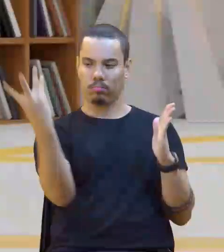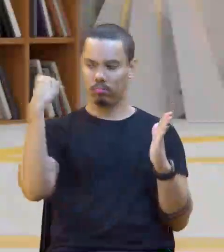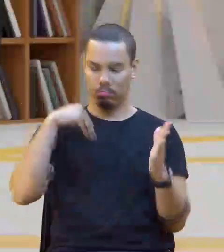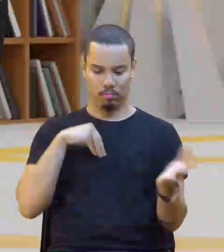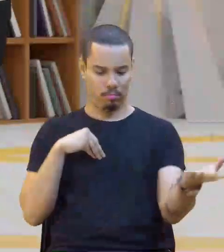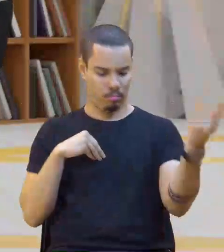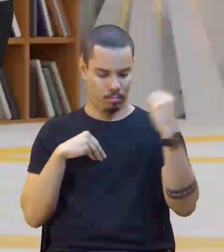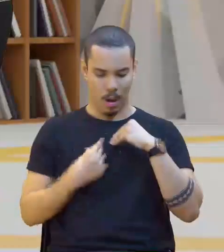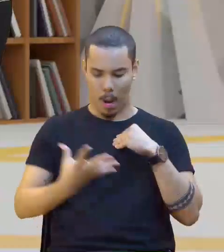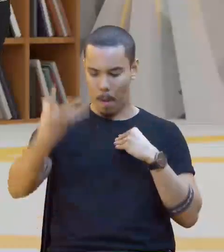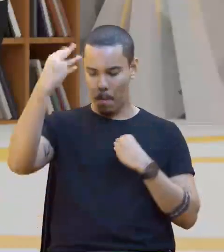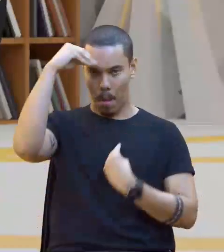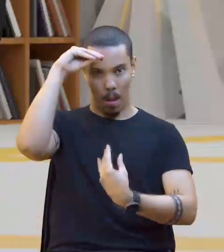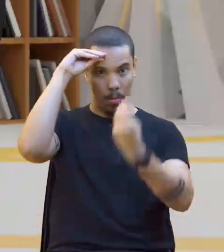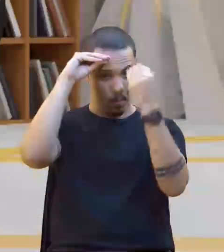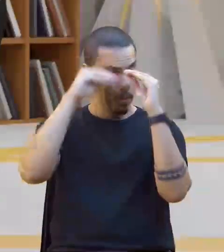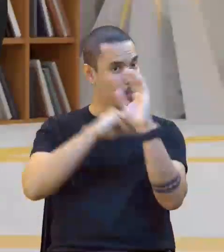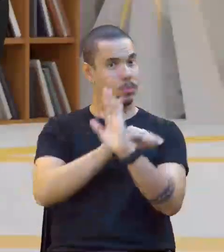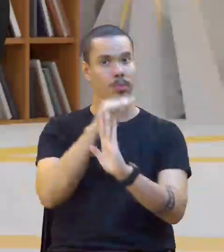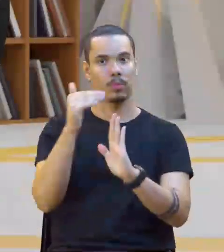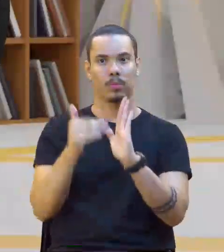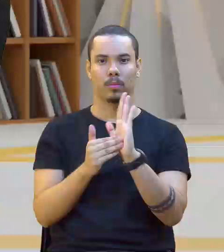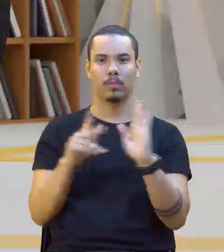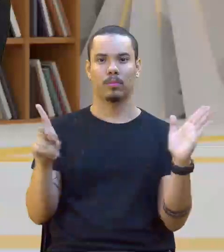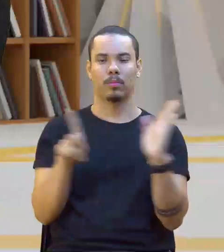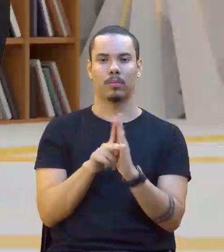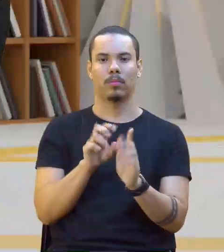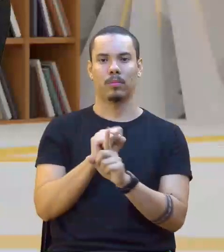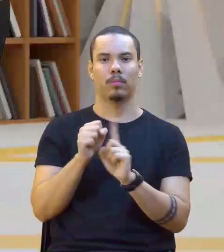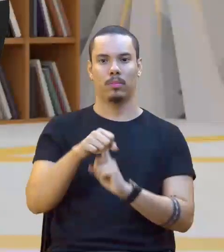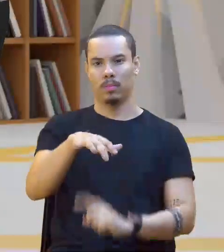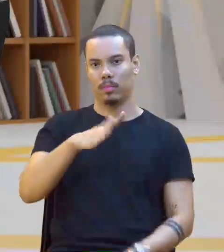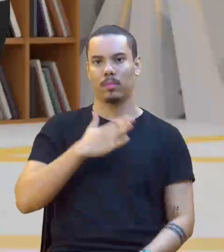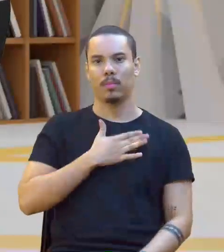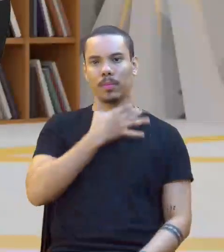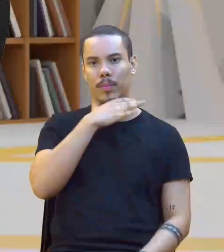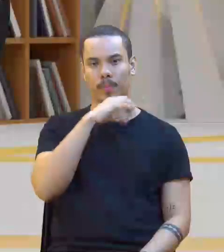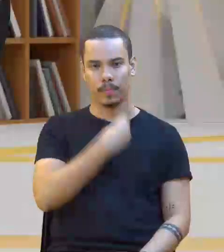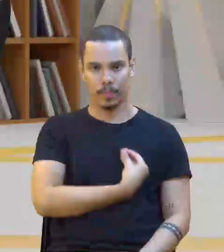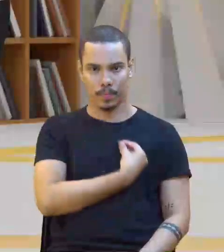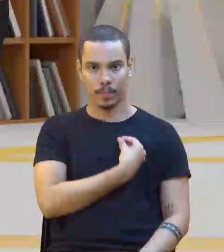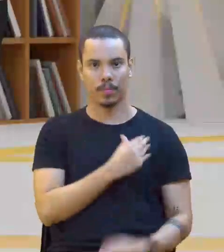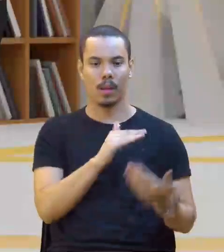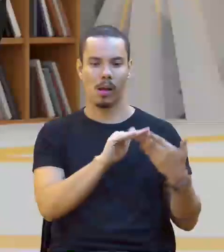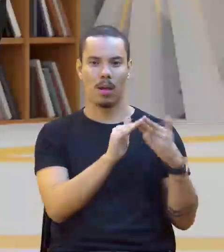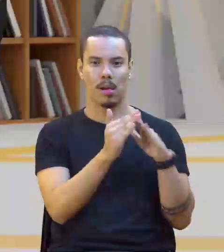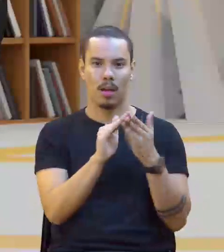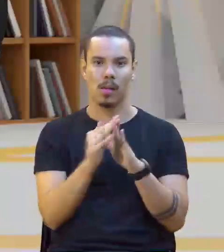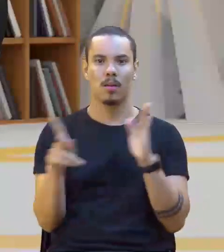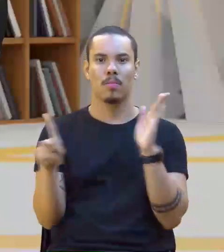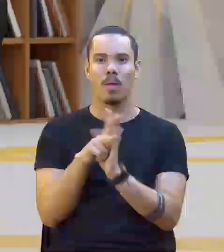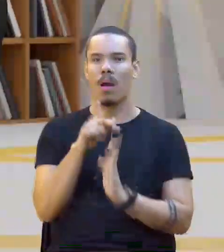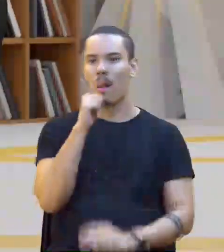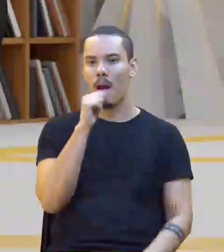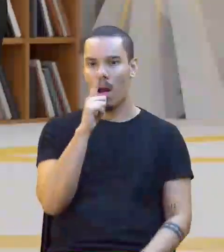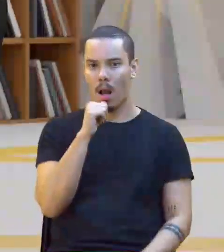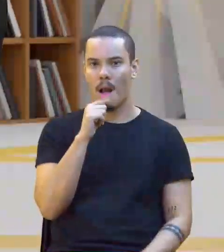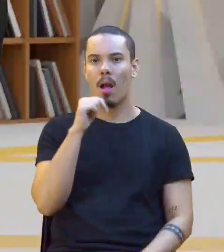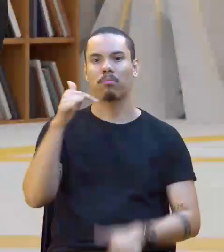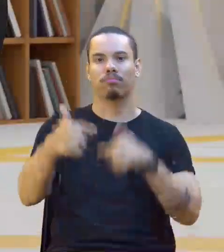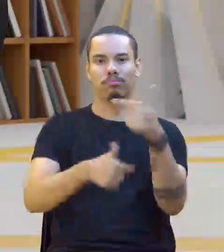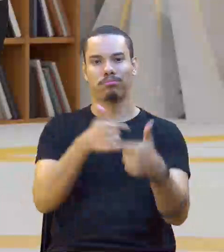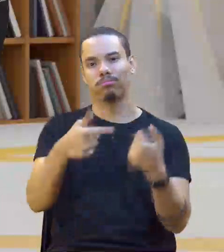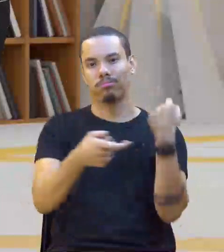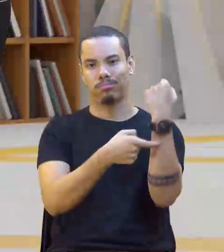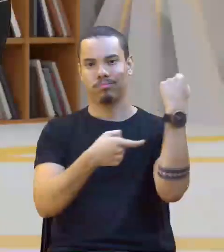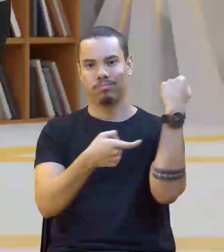ali uma construção social do meu pai, que viveu no Beiradão, que foi seringueiro. Então, eu tenho